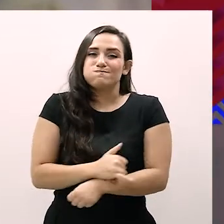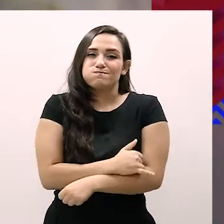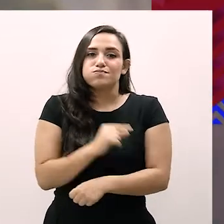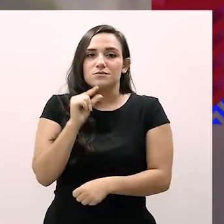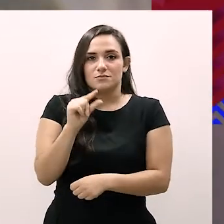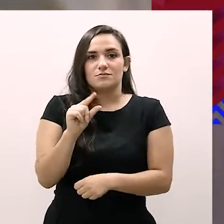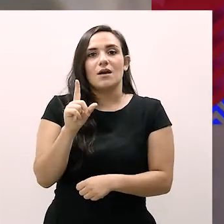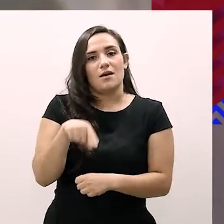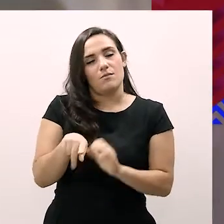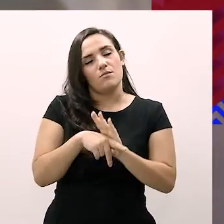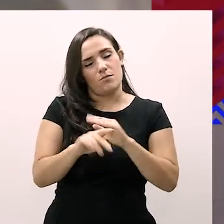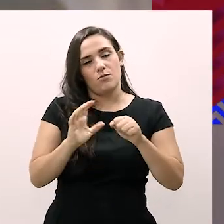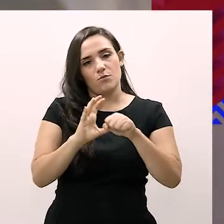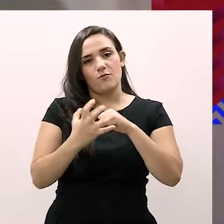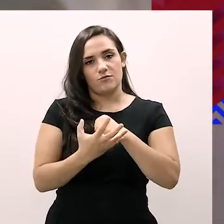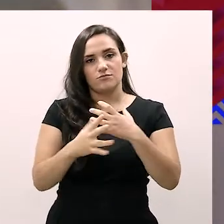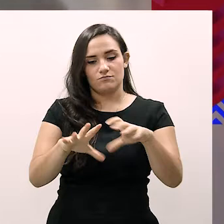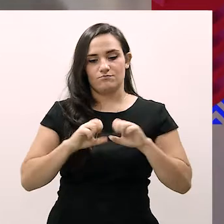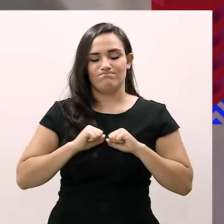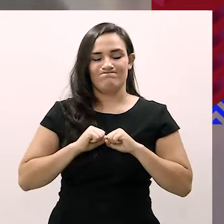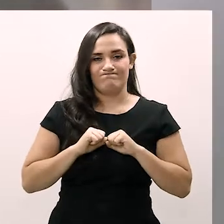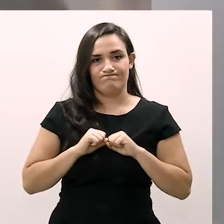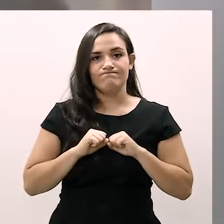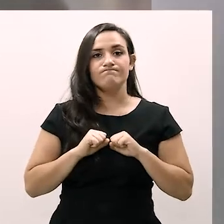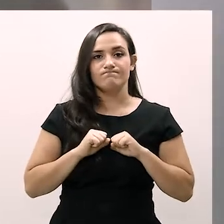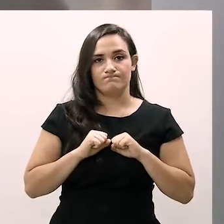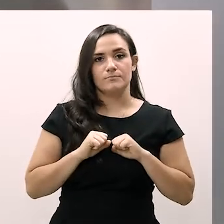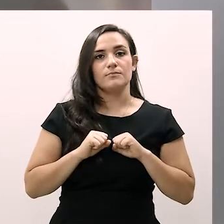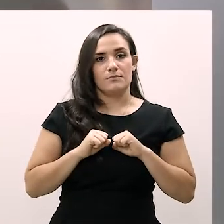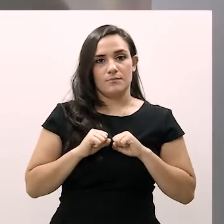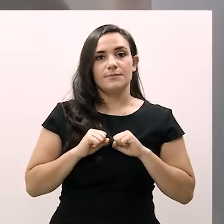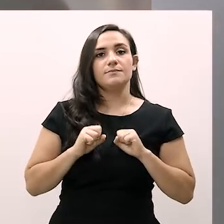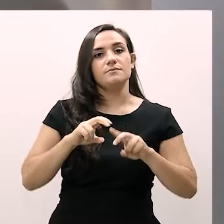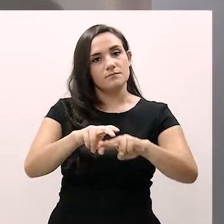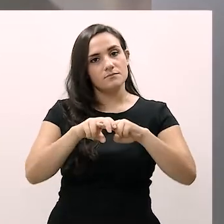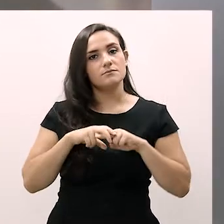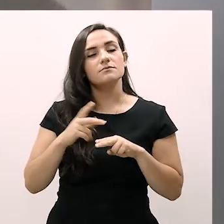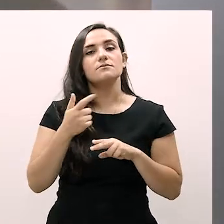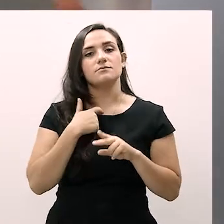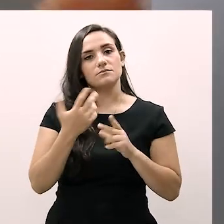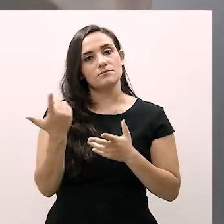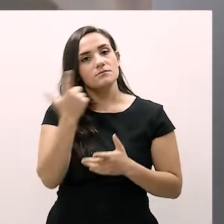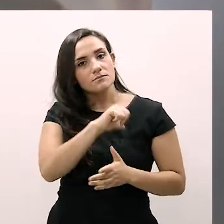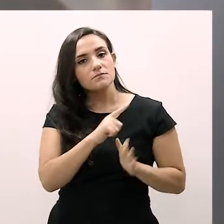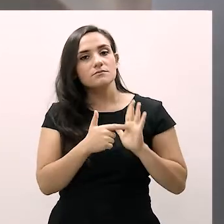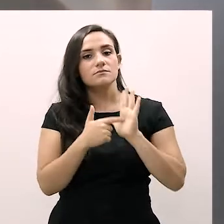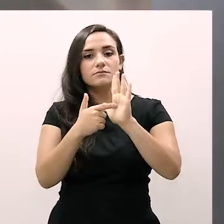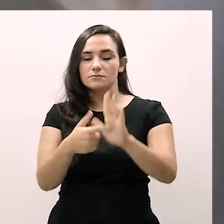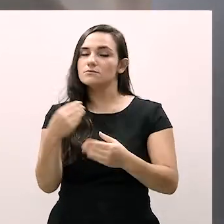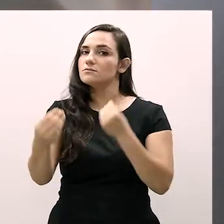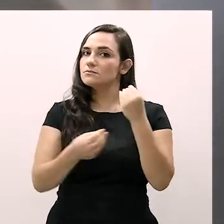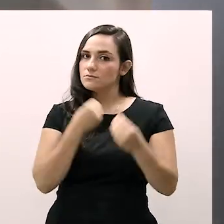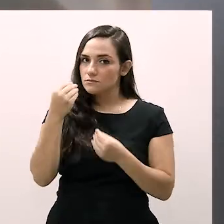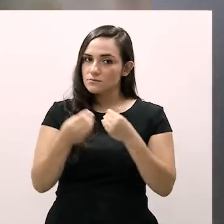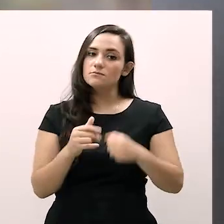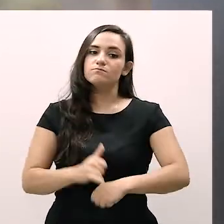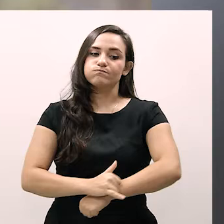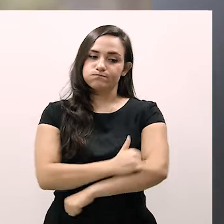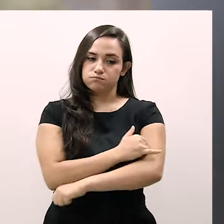Então, desses números, eu já consigo te mostrar a importância da obesidade versus